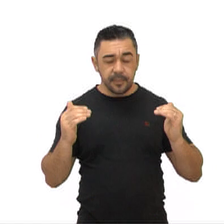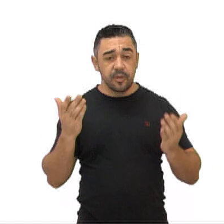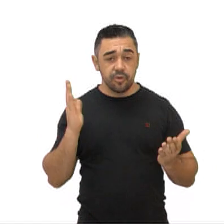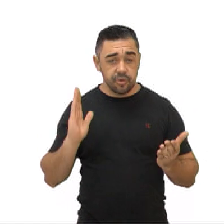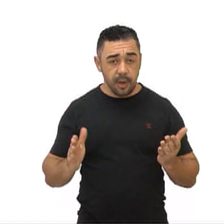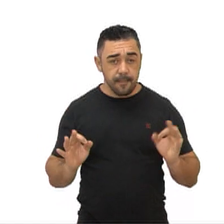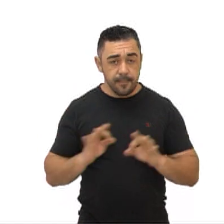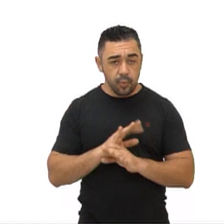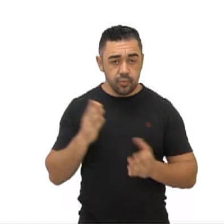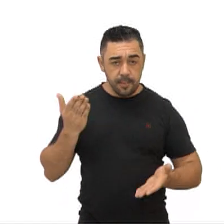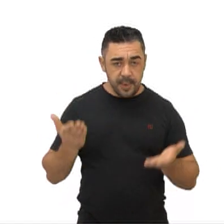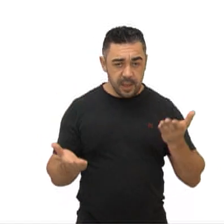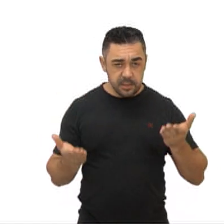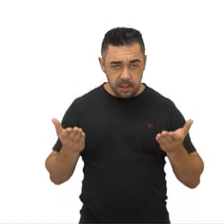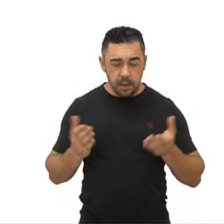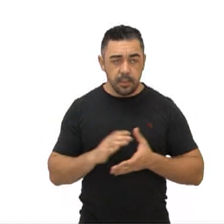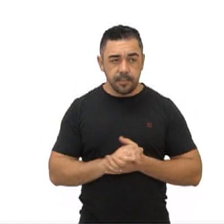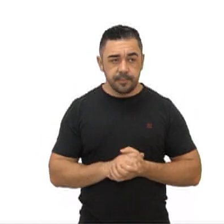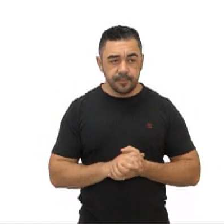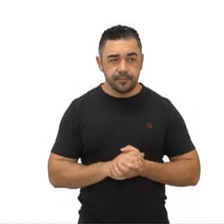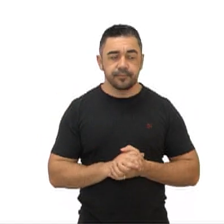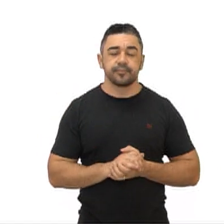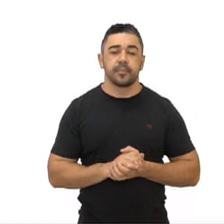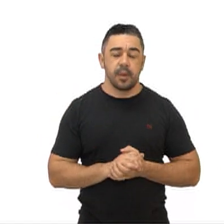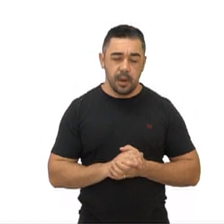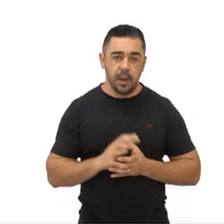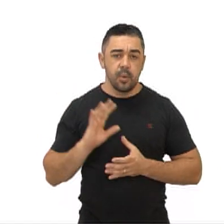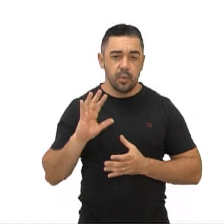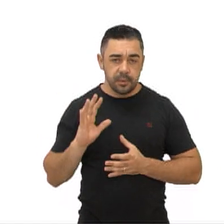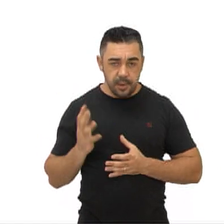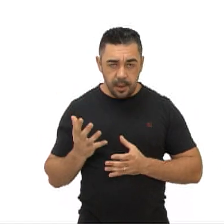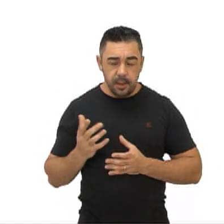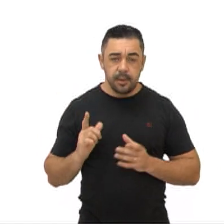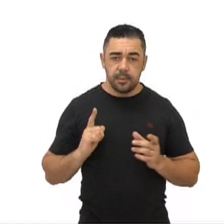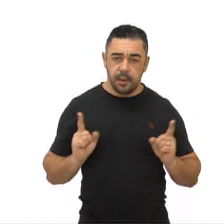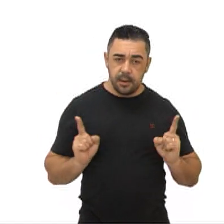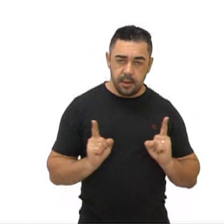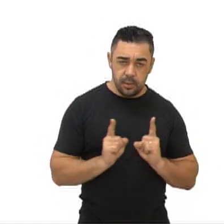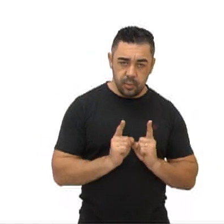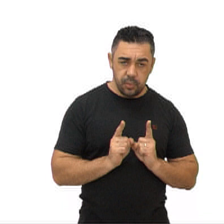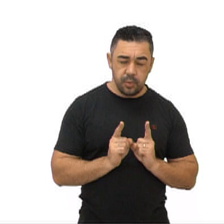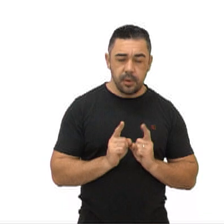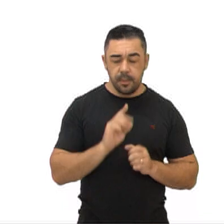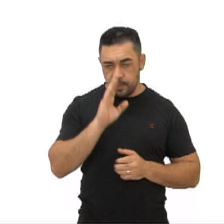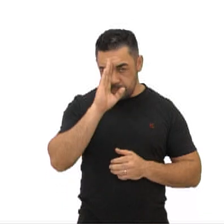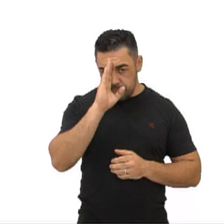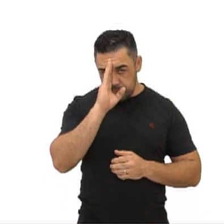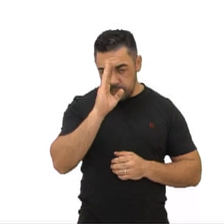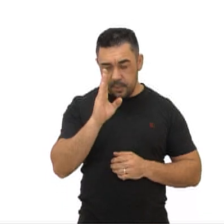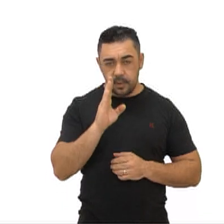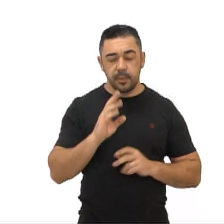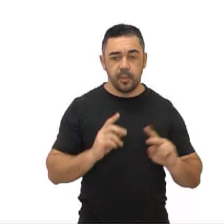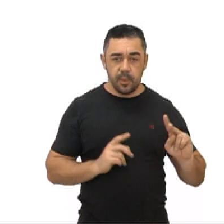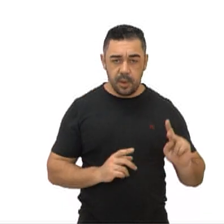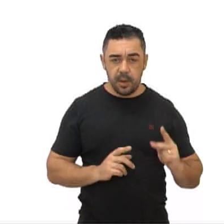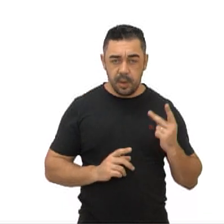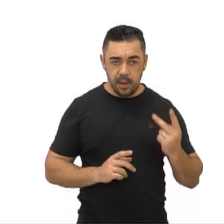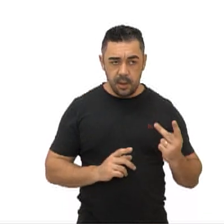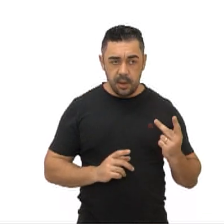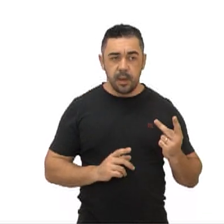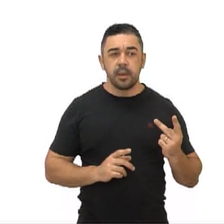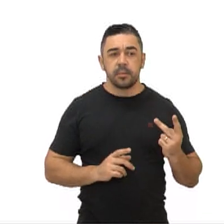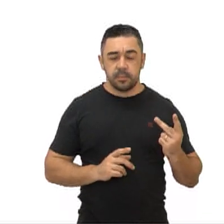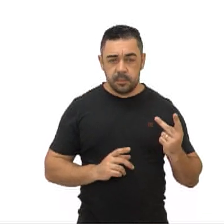certinho. E aí o que vai acontecer? A redução, nesse caso, quem vai ter a descarga priorizada vai ser o H, e aí